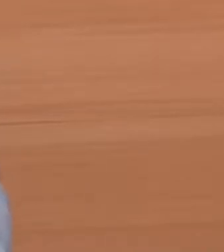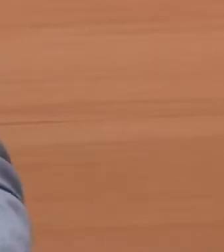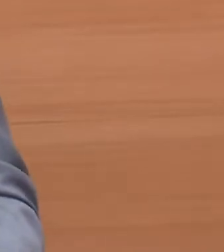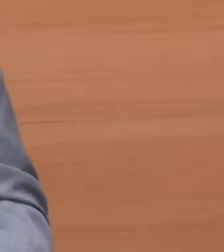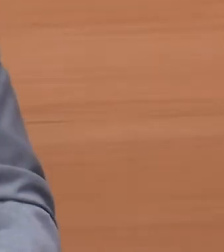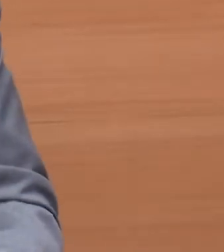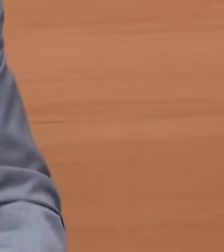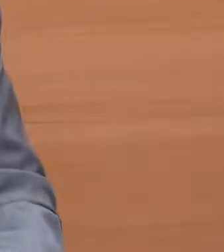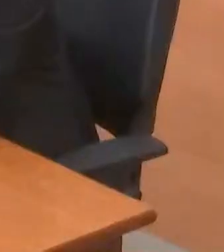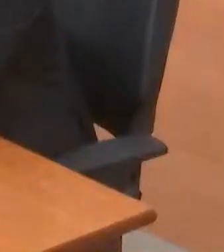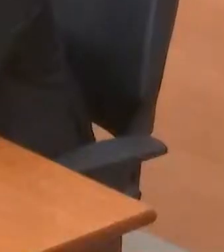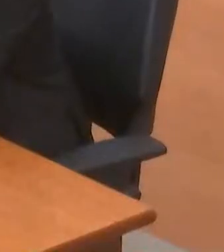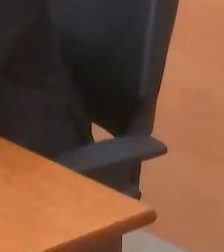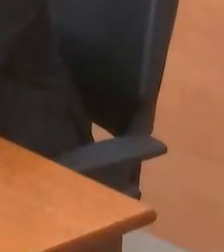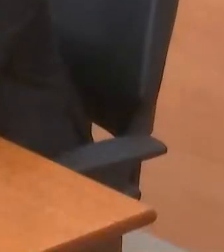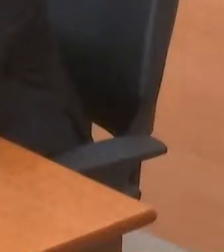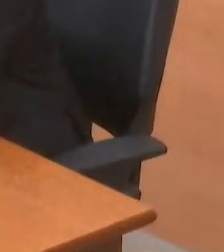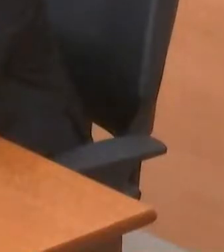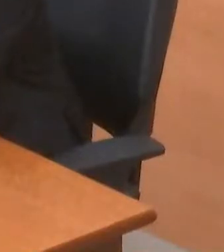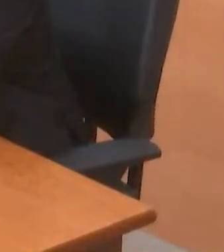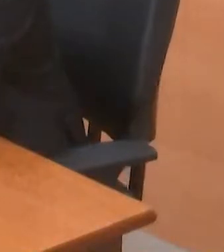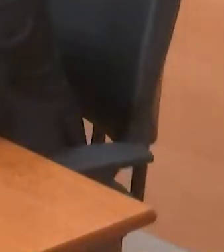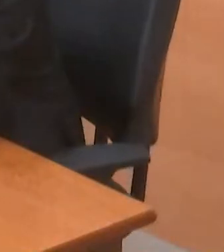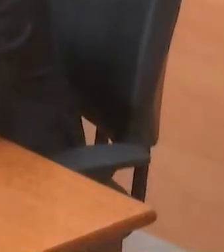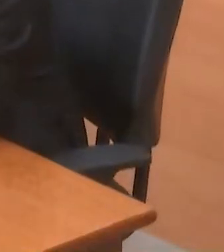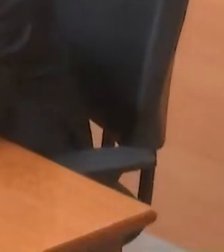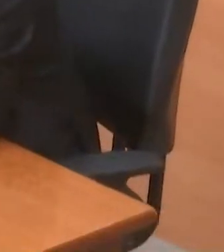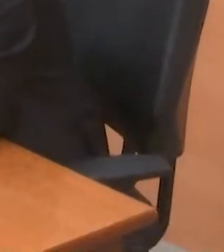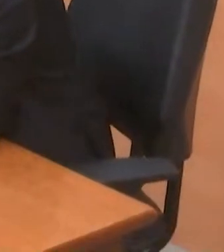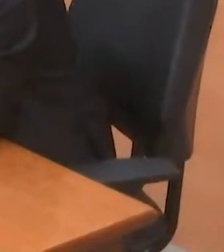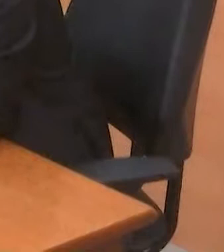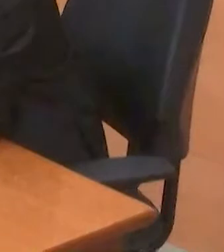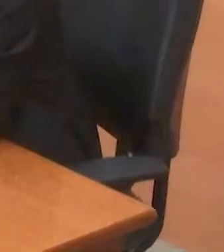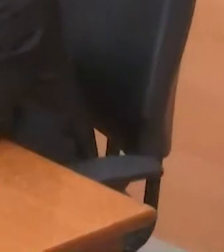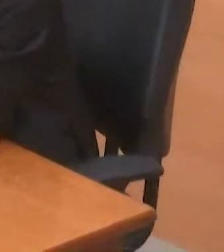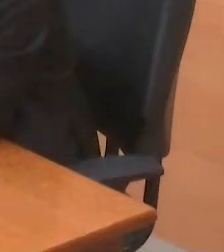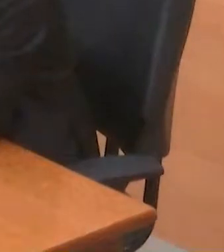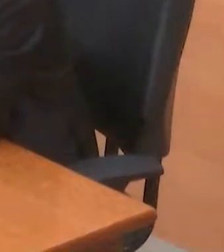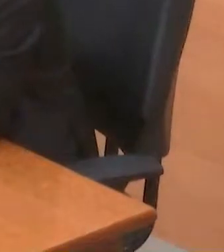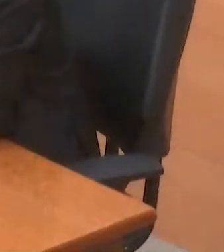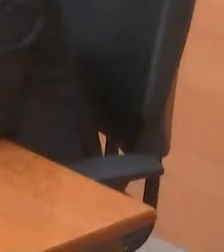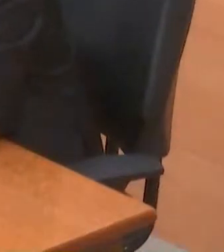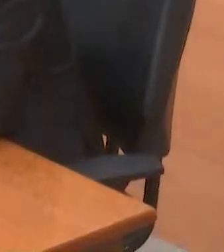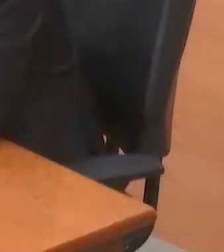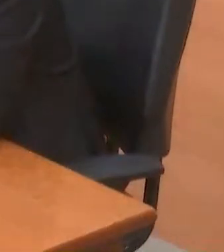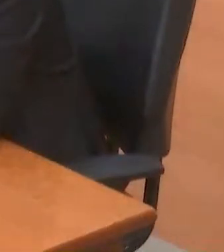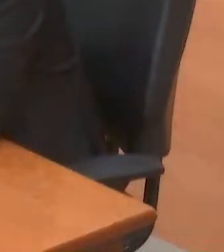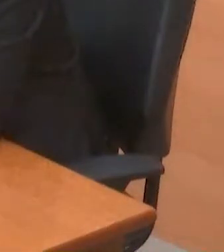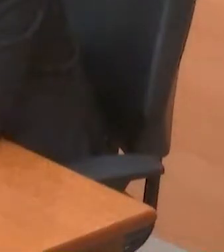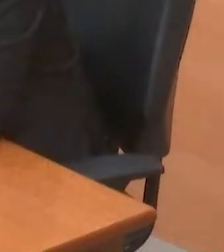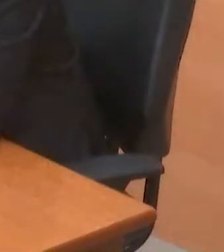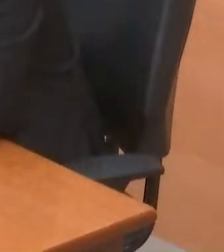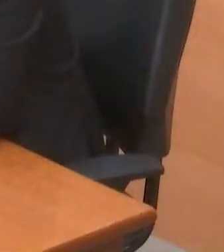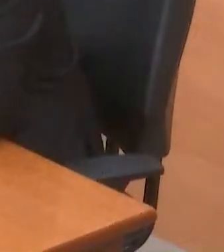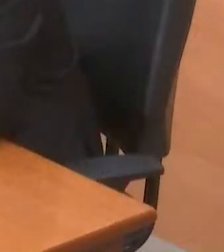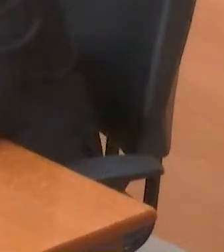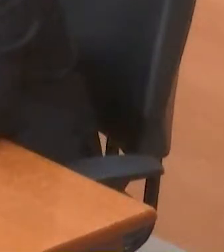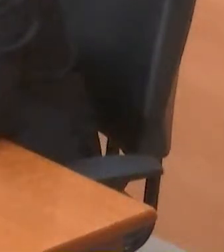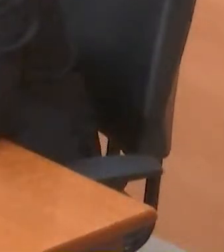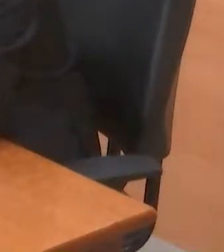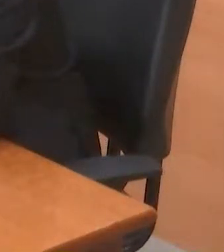Bem, bom dia a todos. Eu quero, em nome da Comissão de Direito Aduaneiro da OAB Campinas, agradecer mais uma vez a